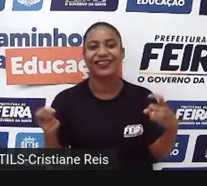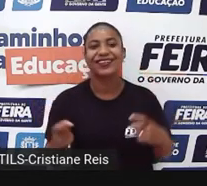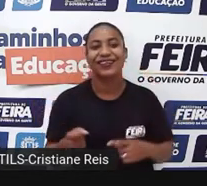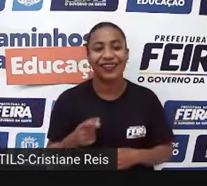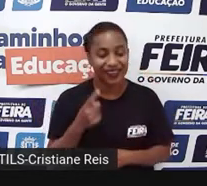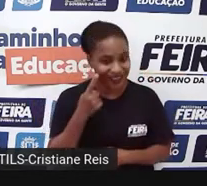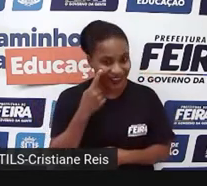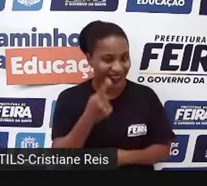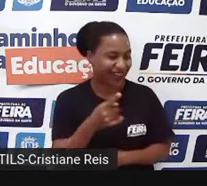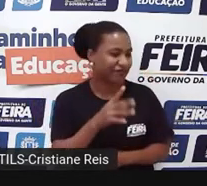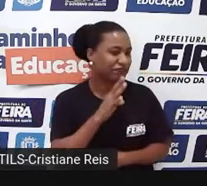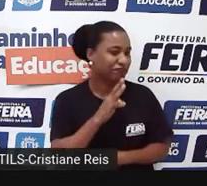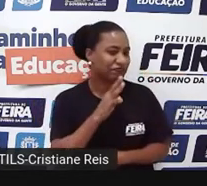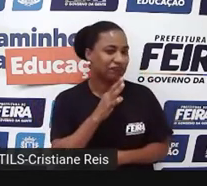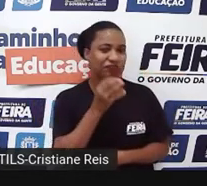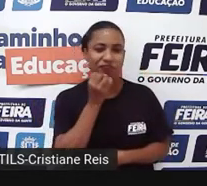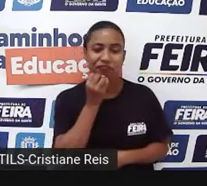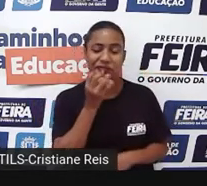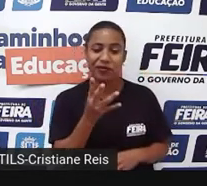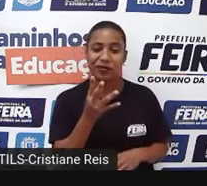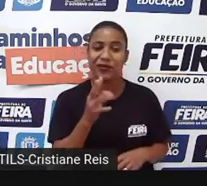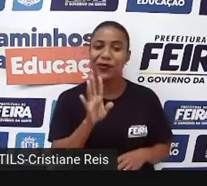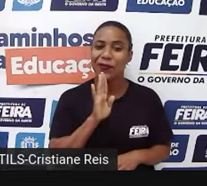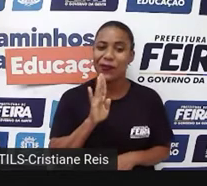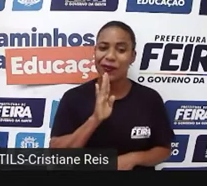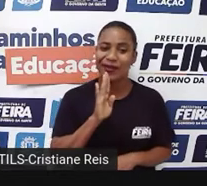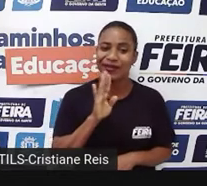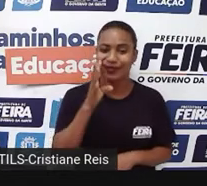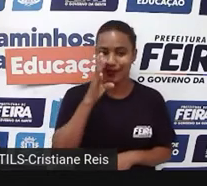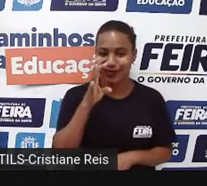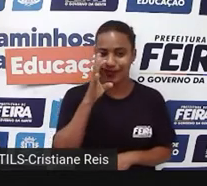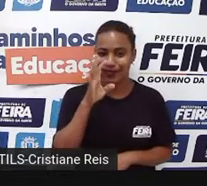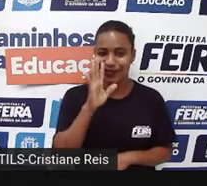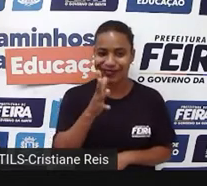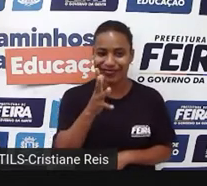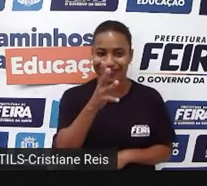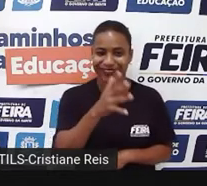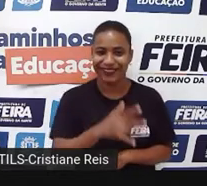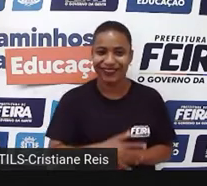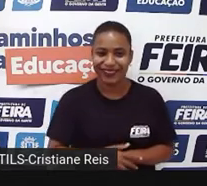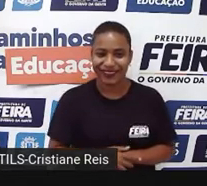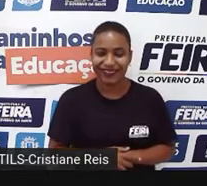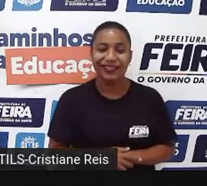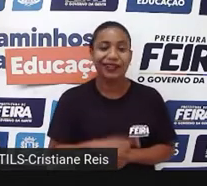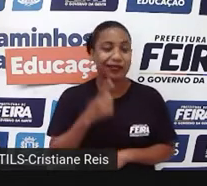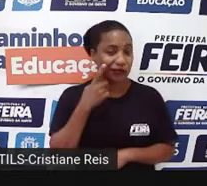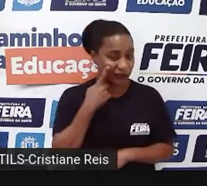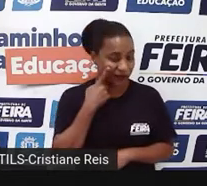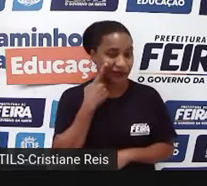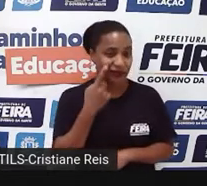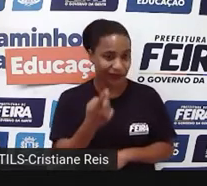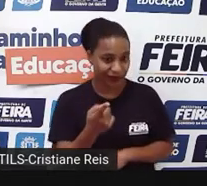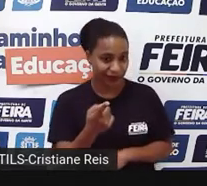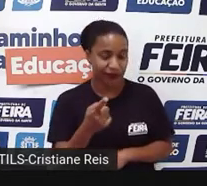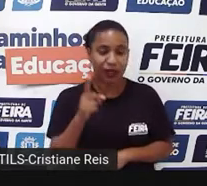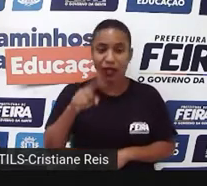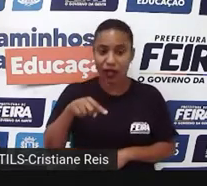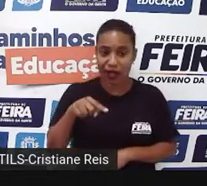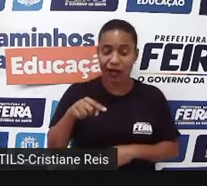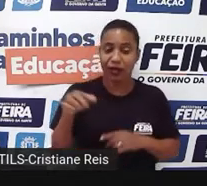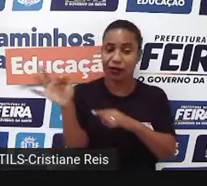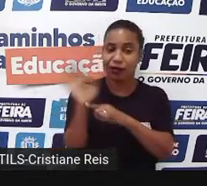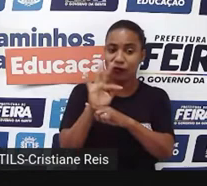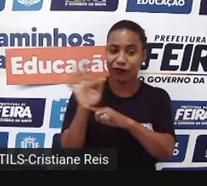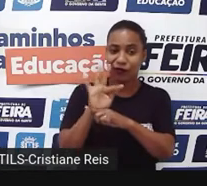vocês? Então, neste caso aqui, ele é um action film. Envolves a lot of action scenes,